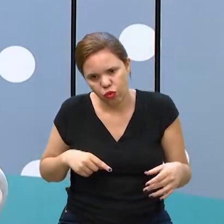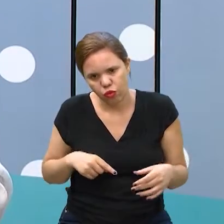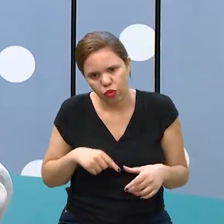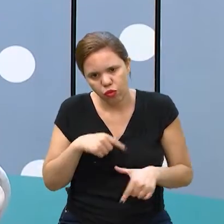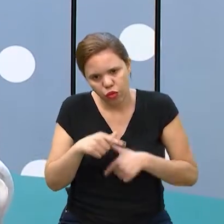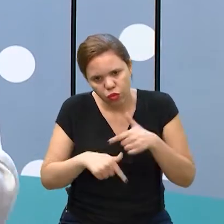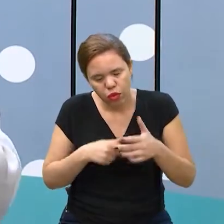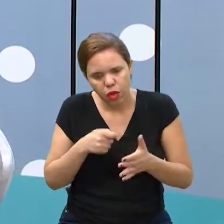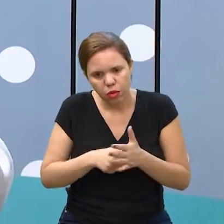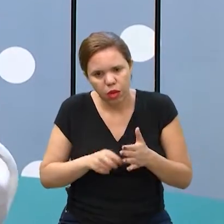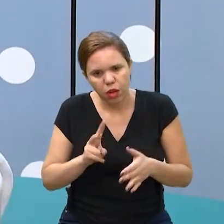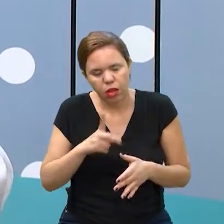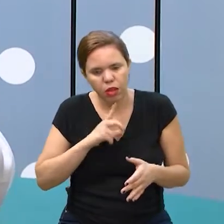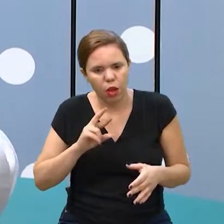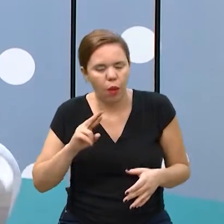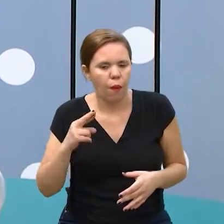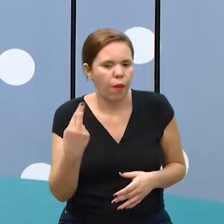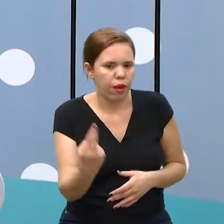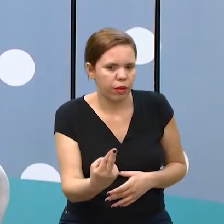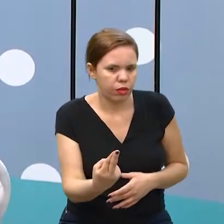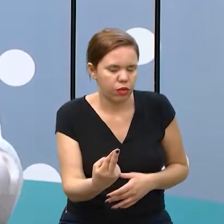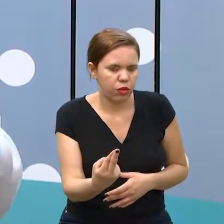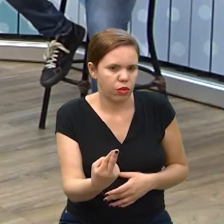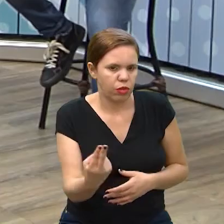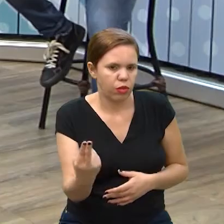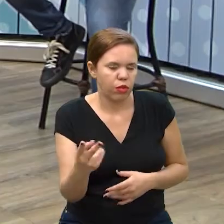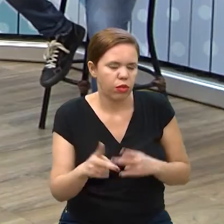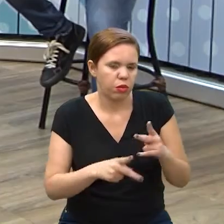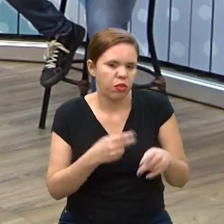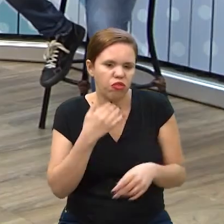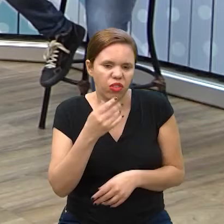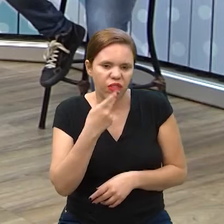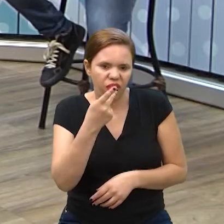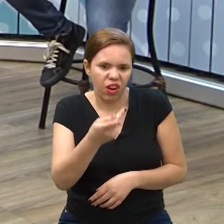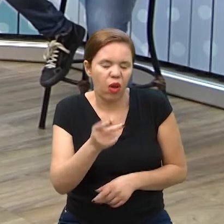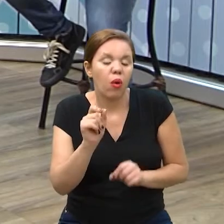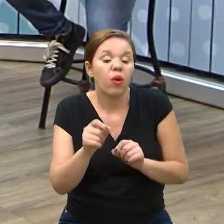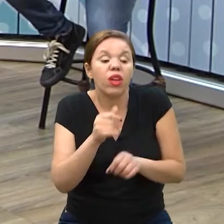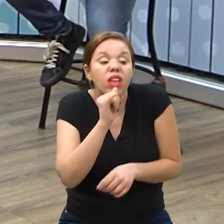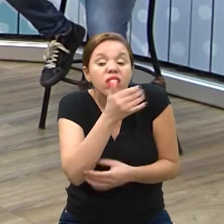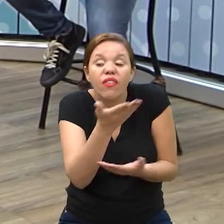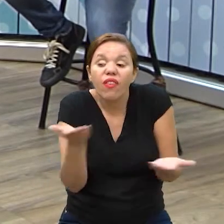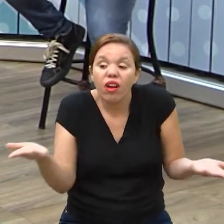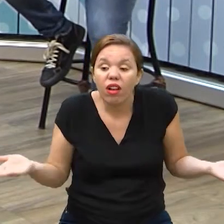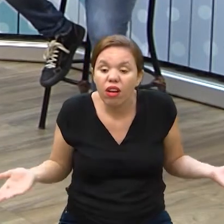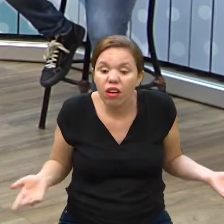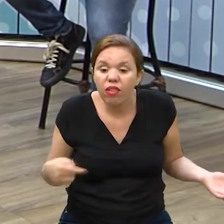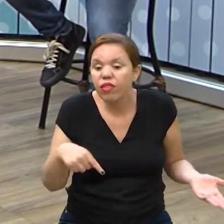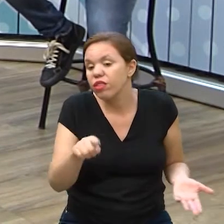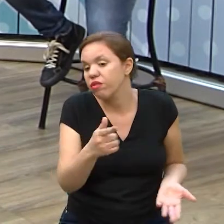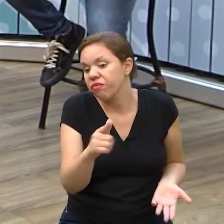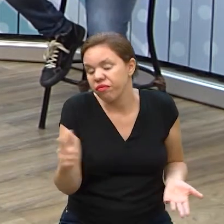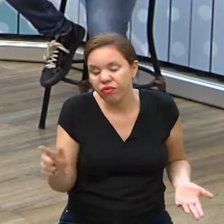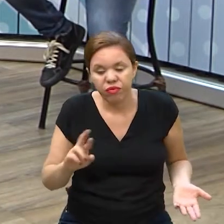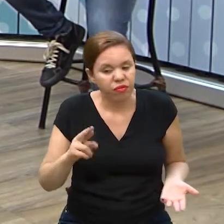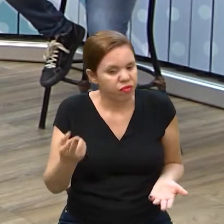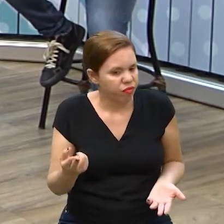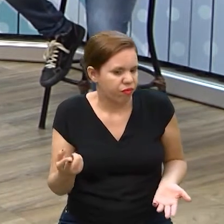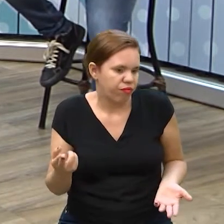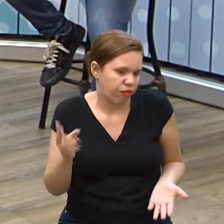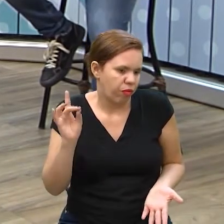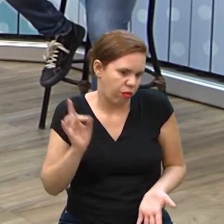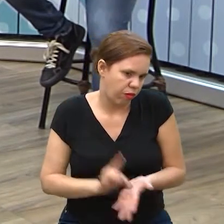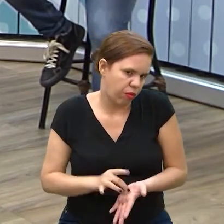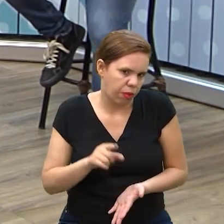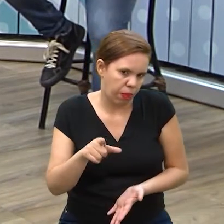o engaje e consiga ter um retorno, né? Porque não adianta nada você falar, não saber para quem você está falando, você não vai ter um